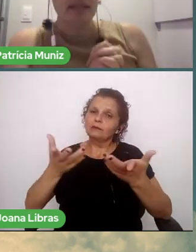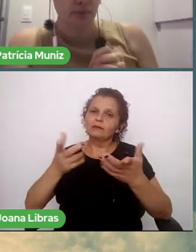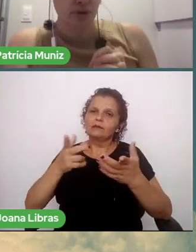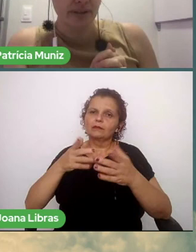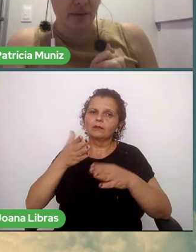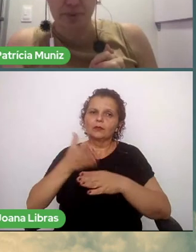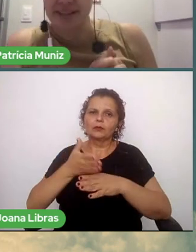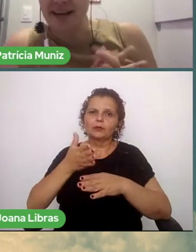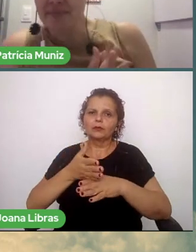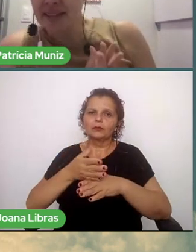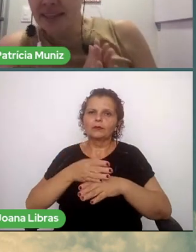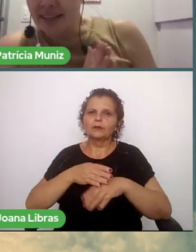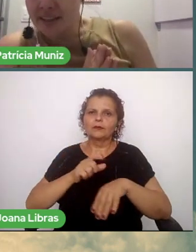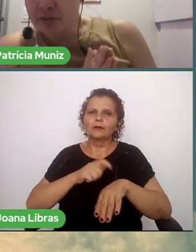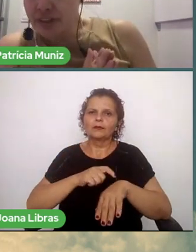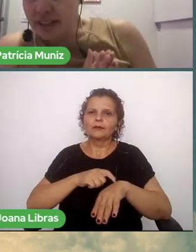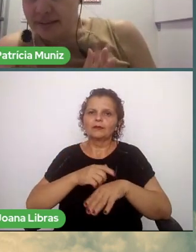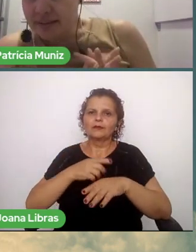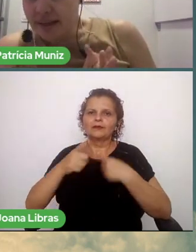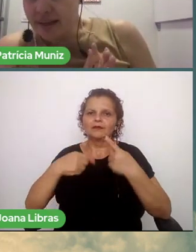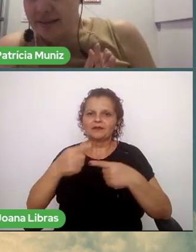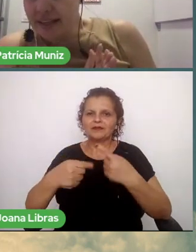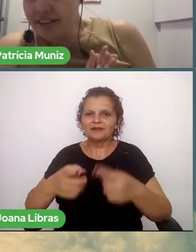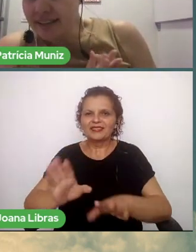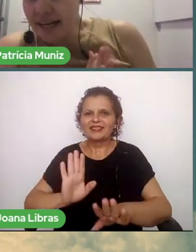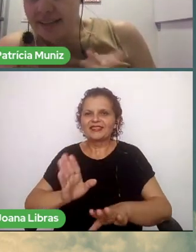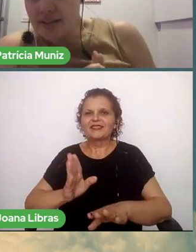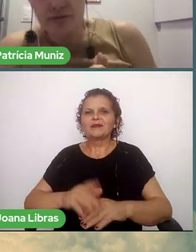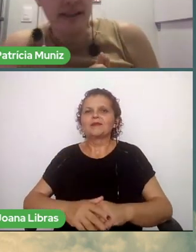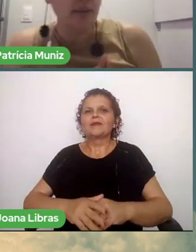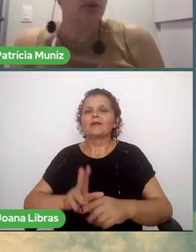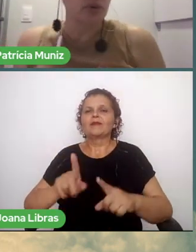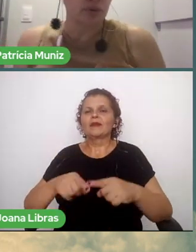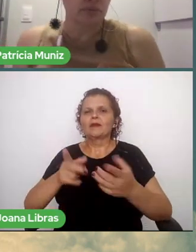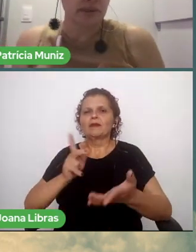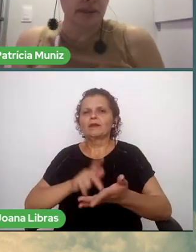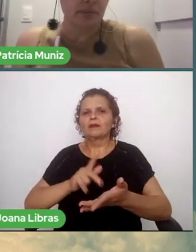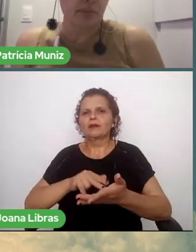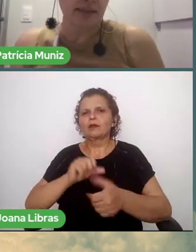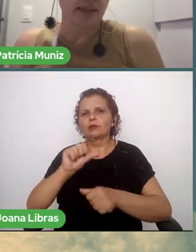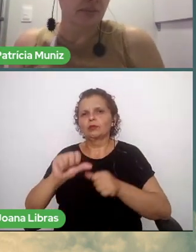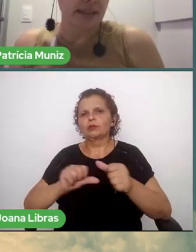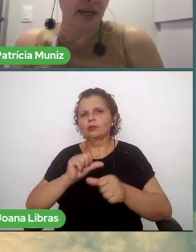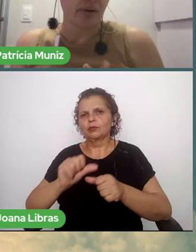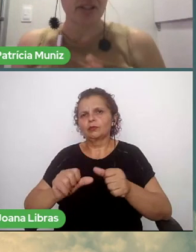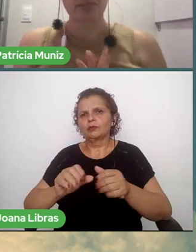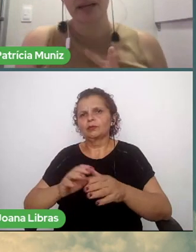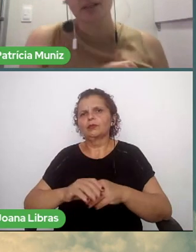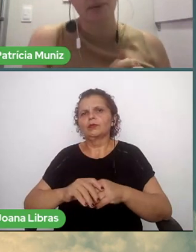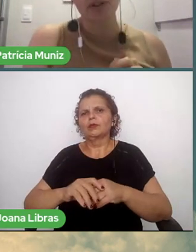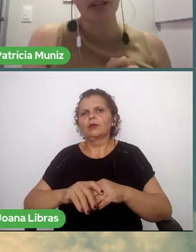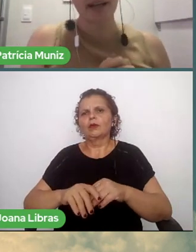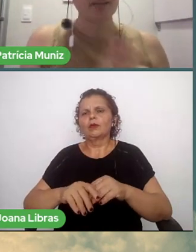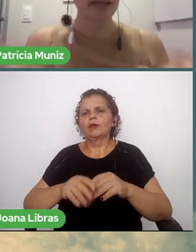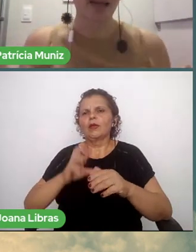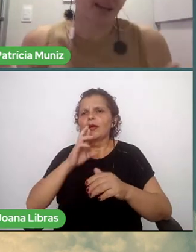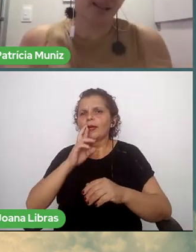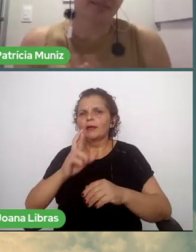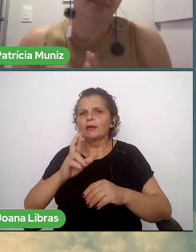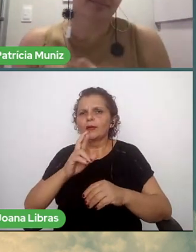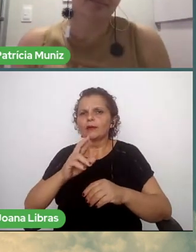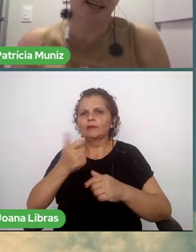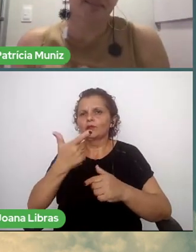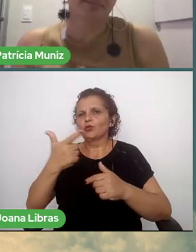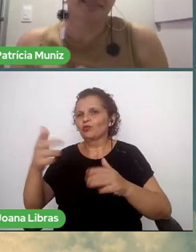Já passamos do tempo, tá? Então, na verdade, isso varia muito de time para time, tá? Eu acho que a minha resposta é não tem